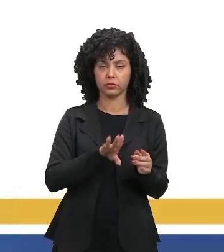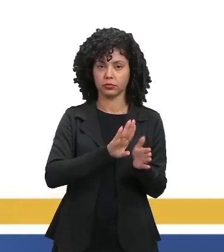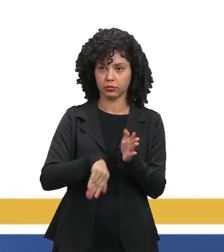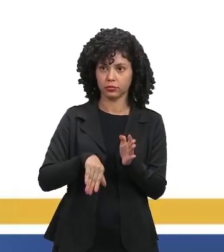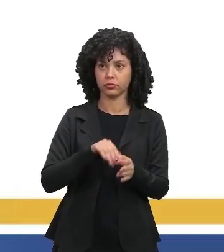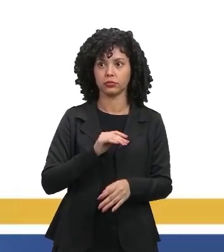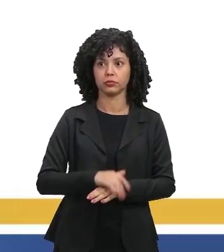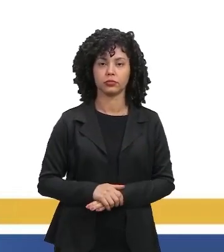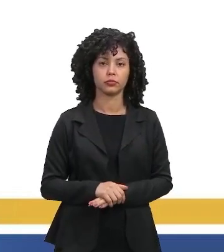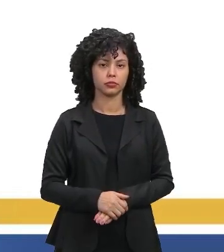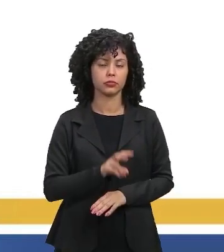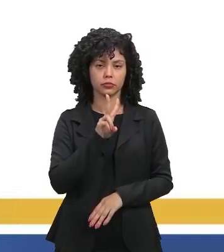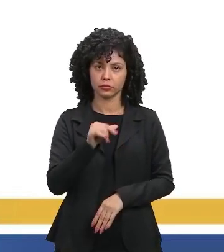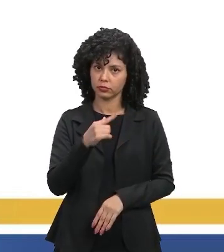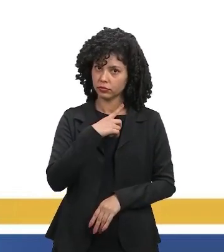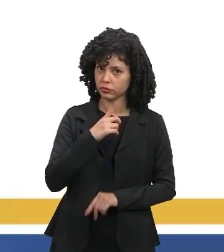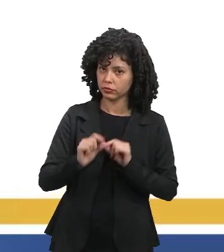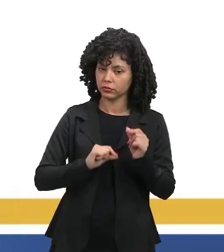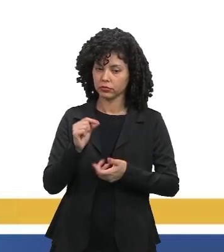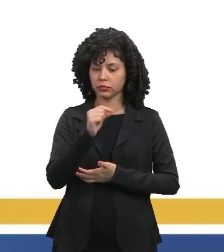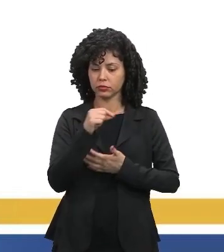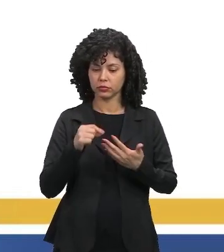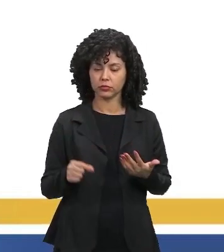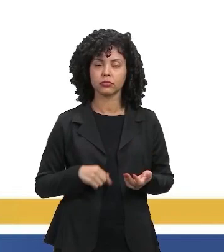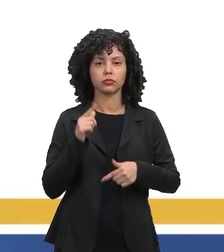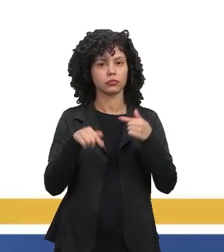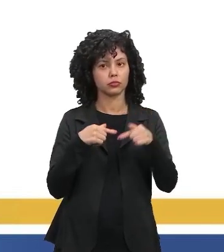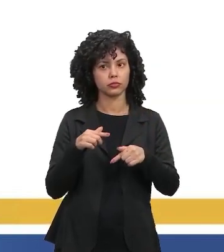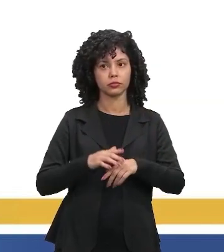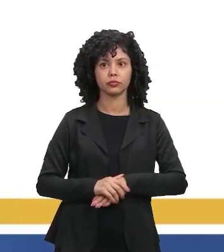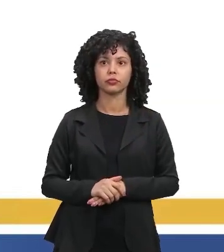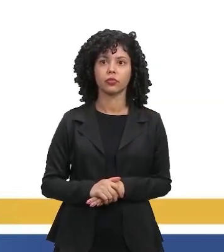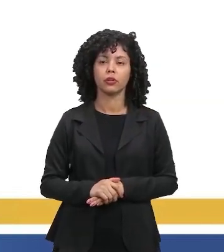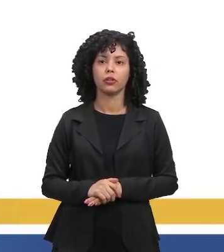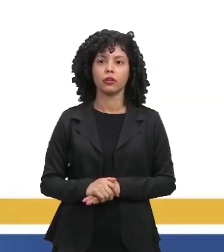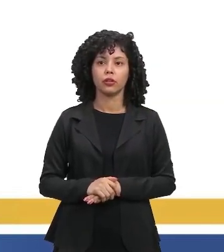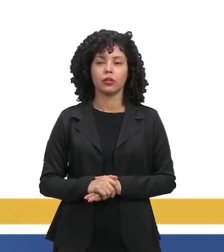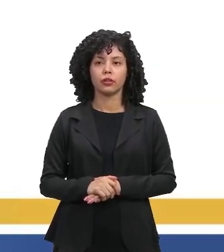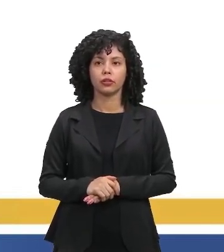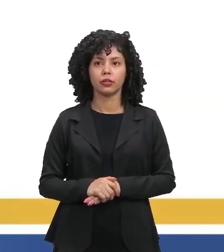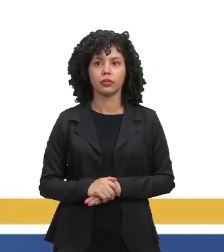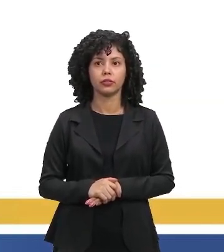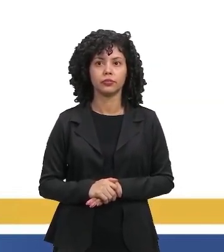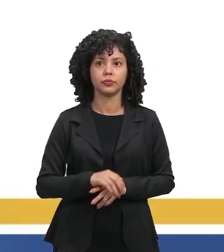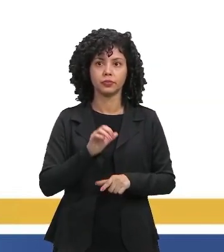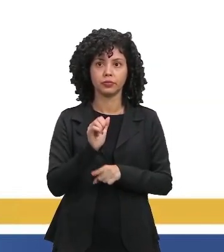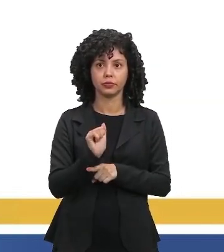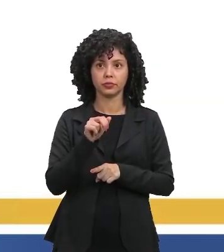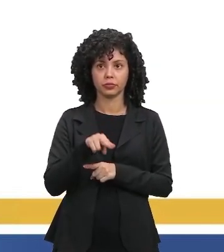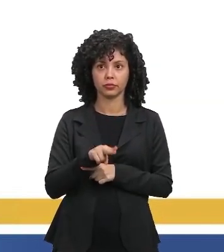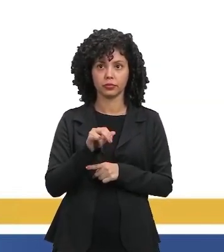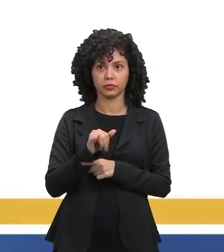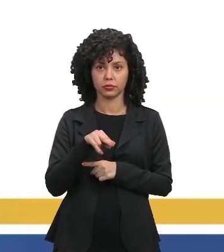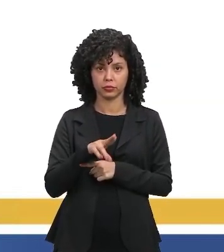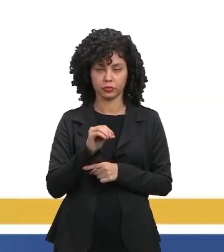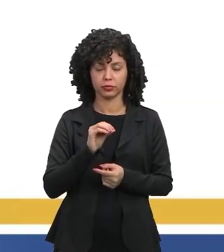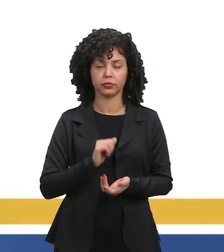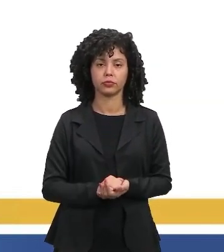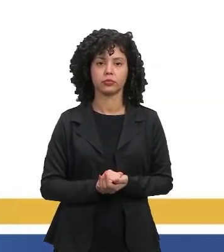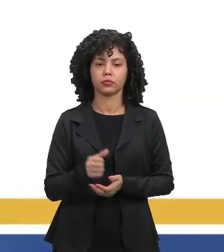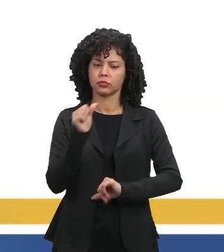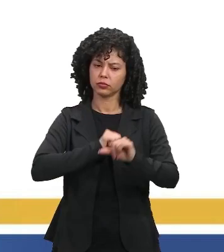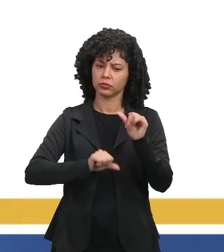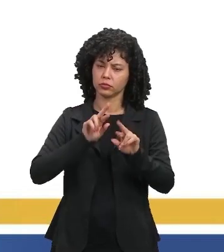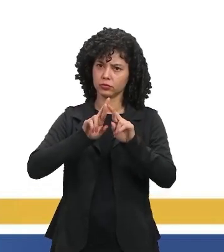negativas que saíram. Aí vai depender dos elementos químicos. E com relação ao ânion, o que que é isso? É o oposto